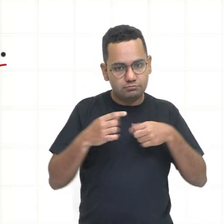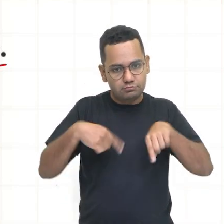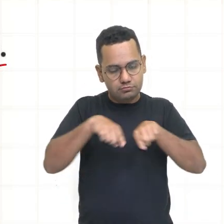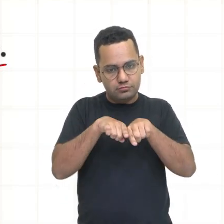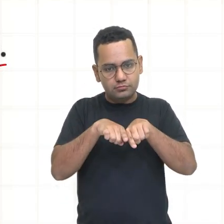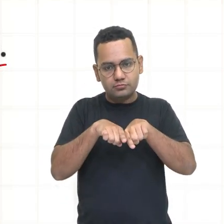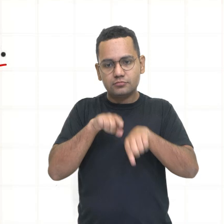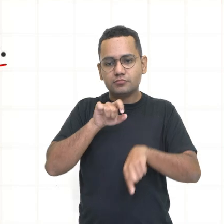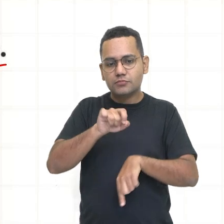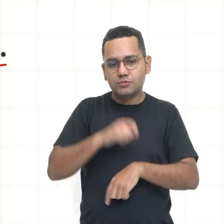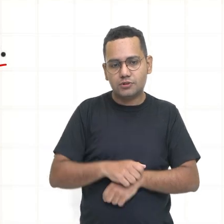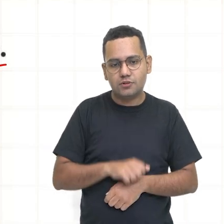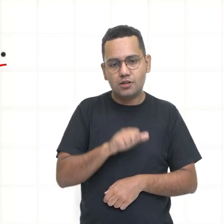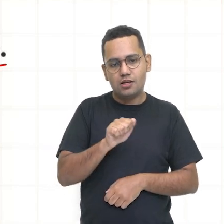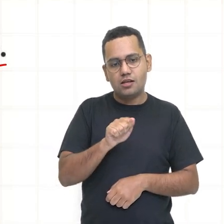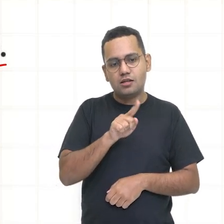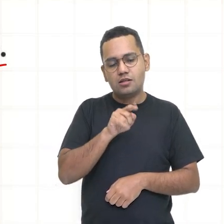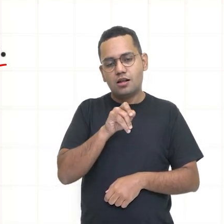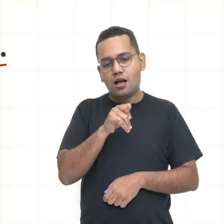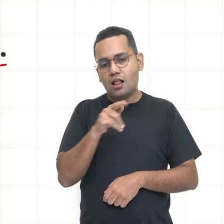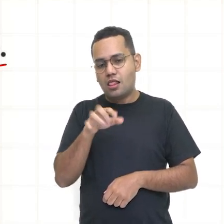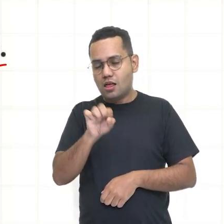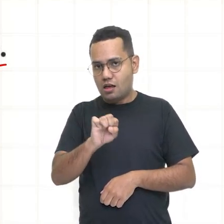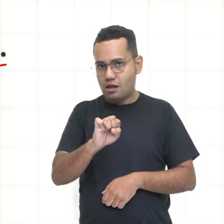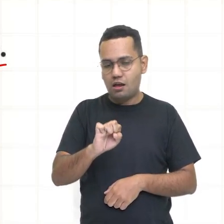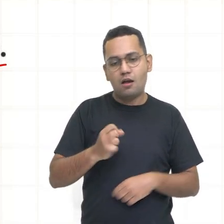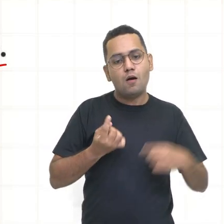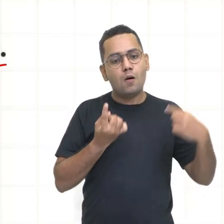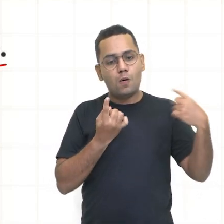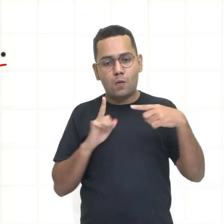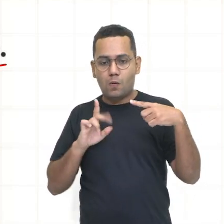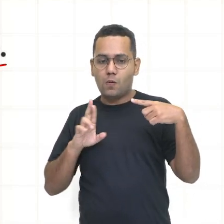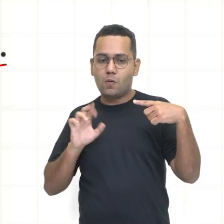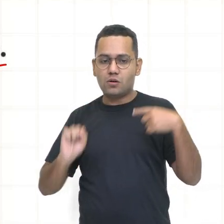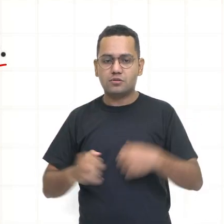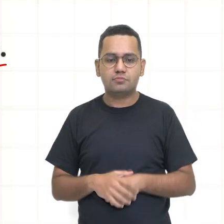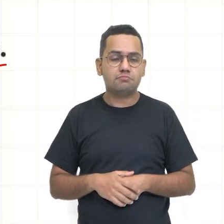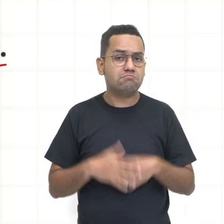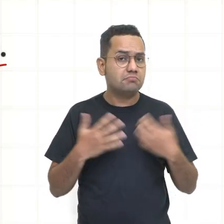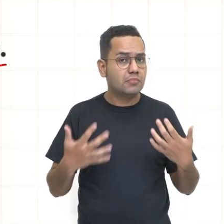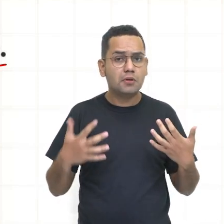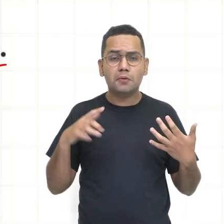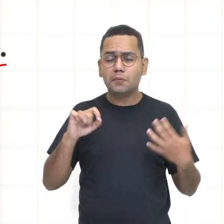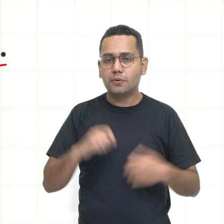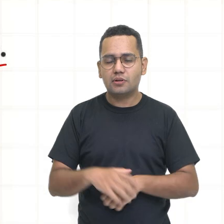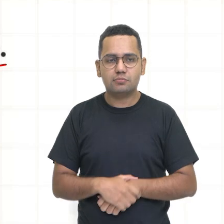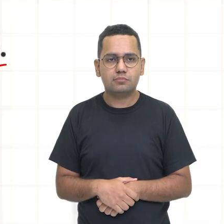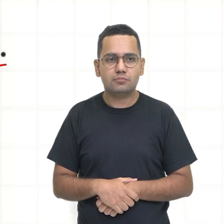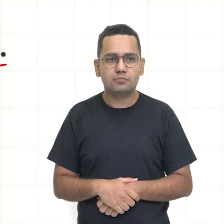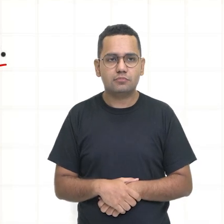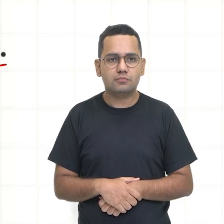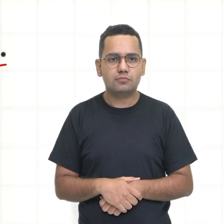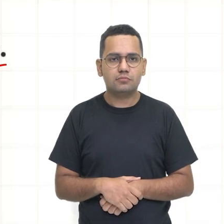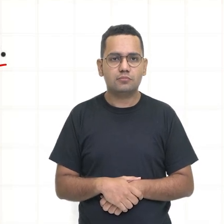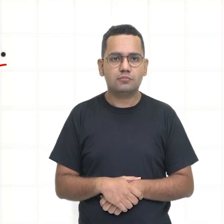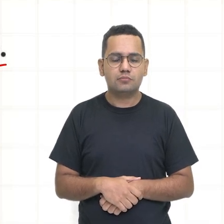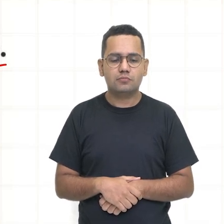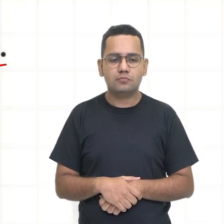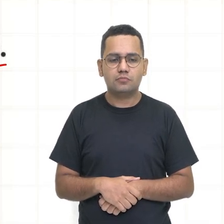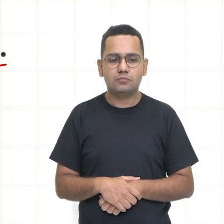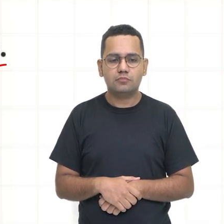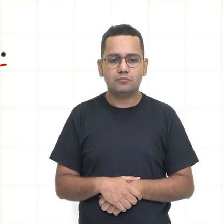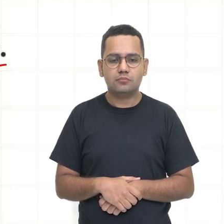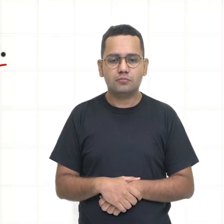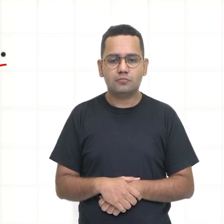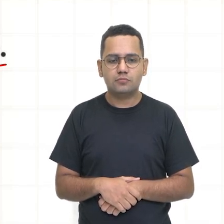Então, aquela famosa frase, né? O inimigo do meu inimigo é meu amigo. Então, a princípio, nós temos aí,